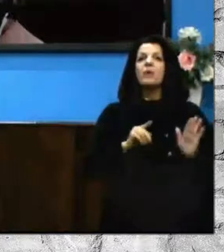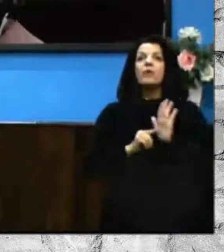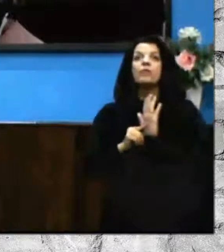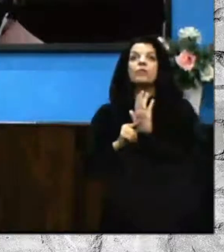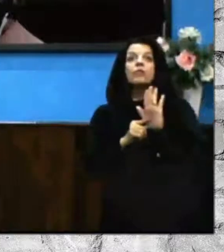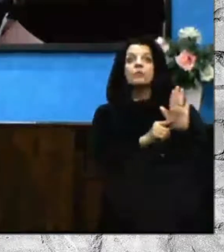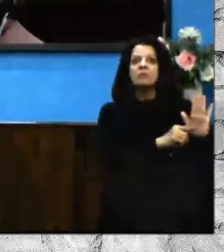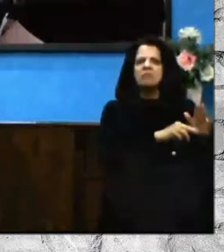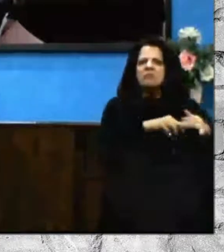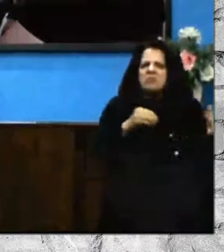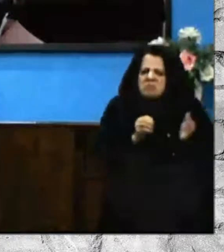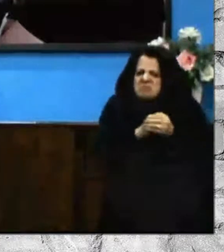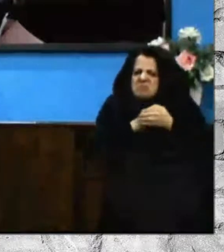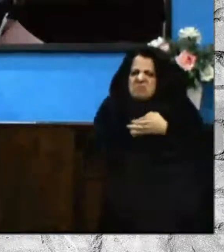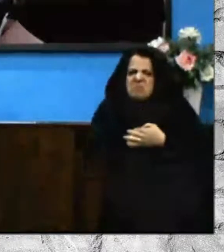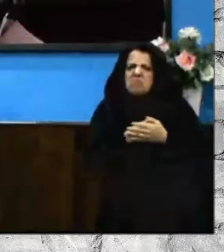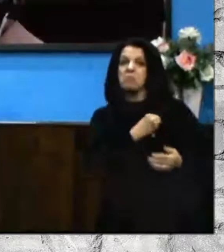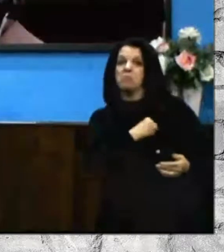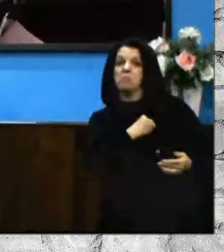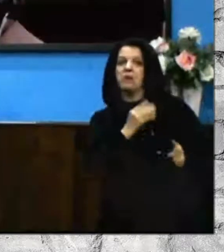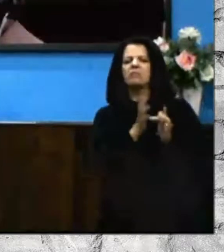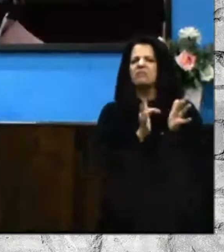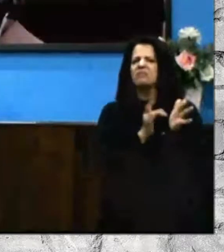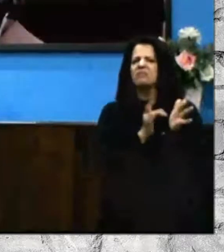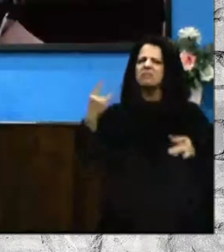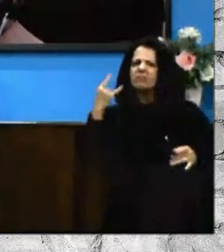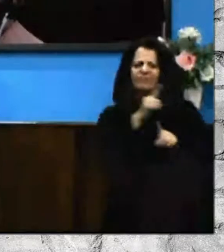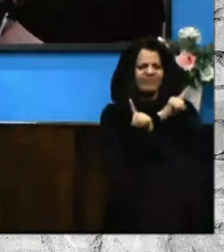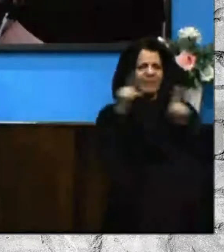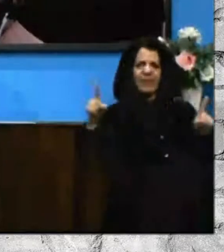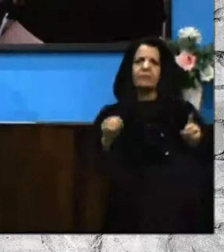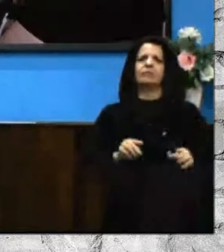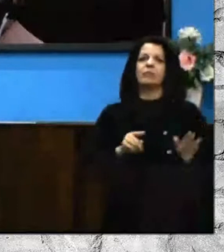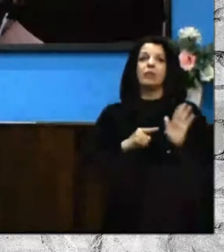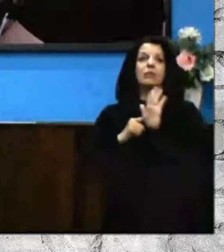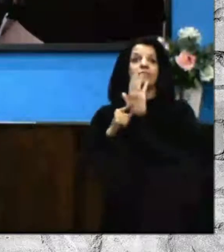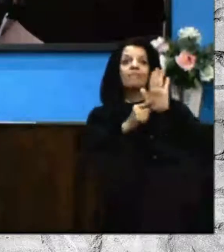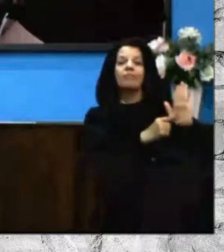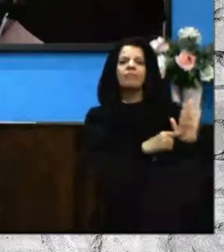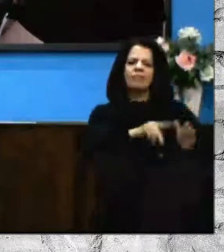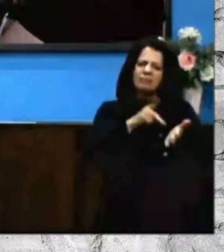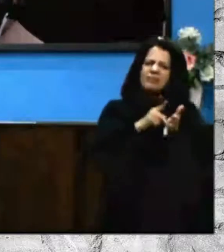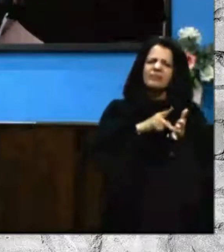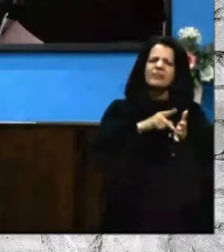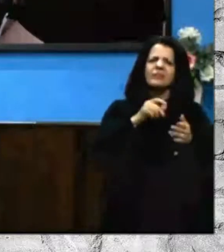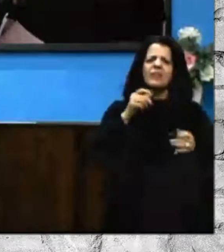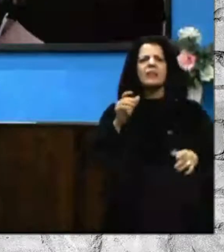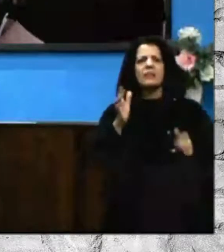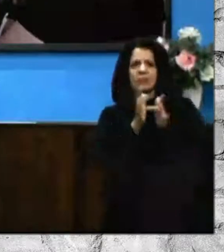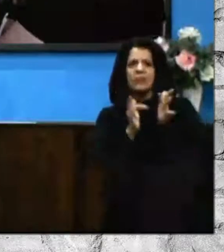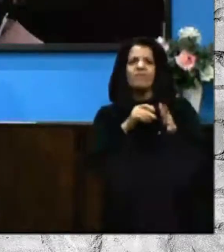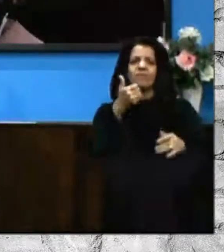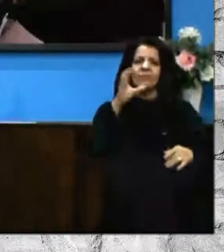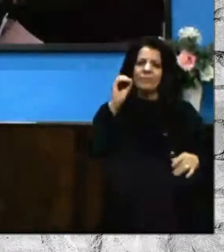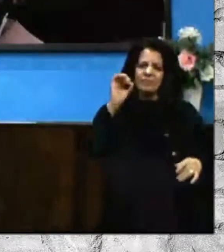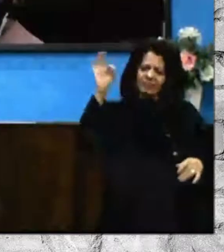nessa tentação? Não. Foi revelado, não é, que de fato Jesus era 100% homem, 100% Deus, que